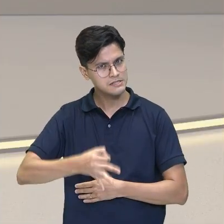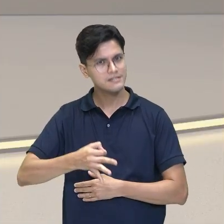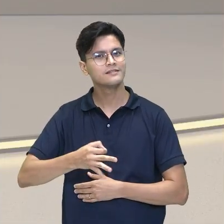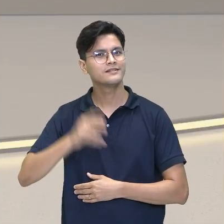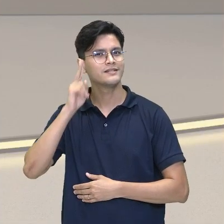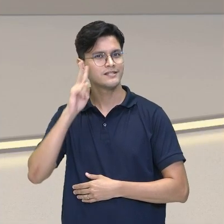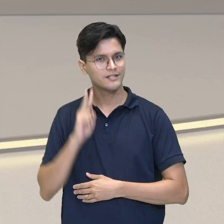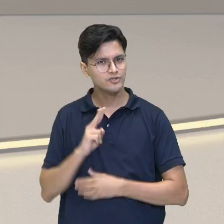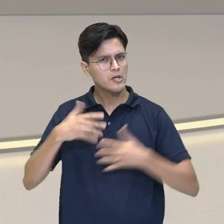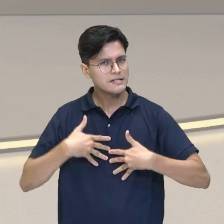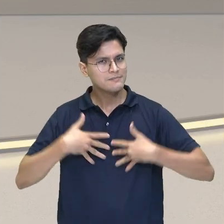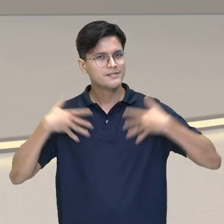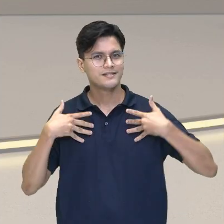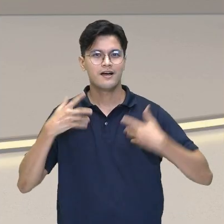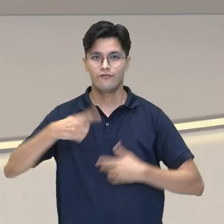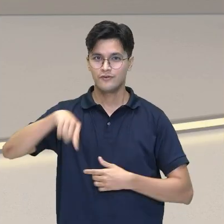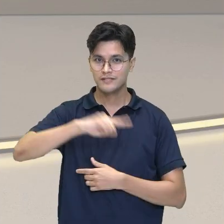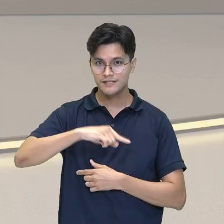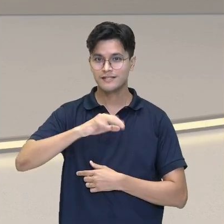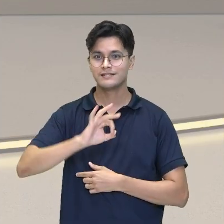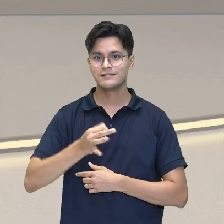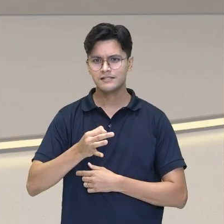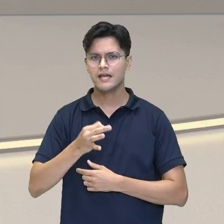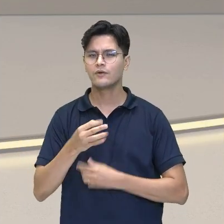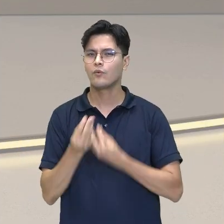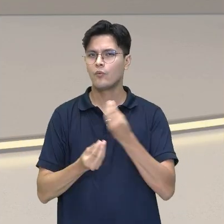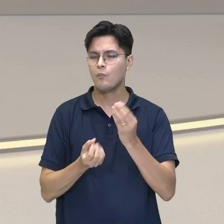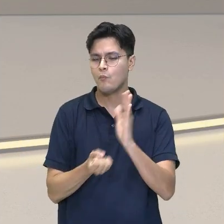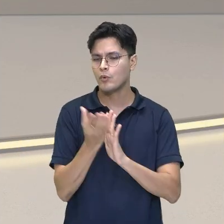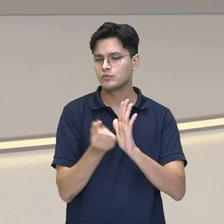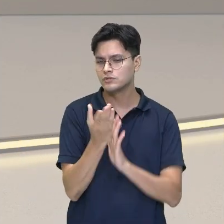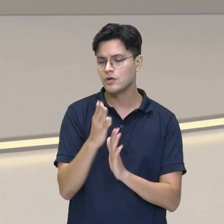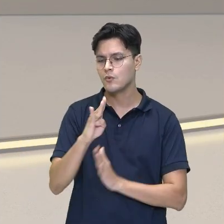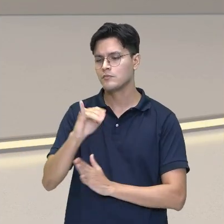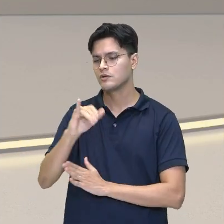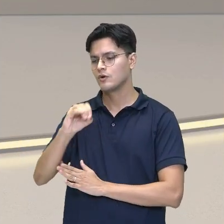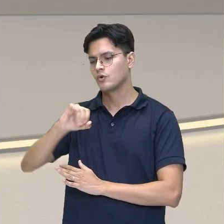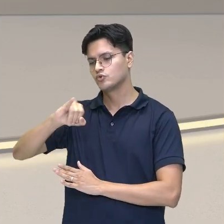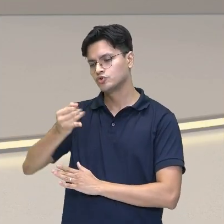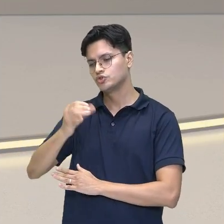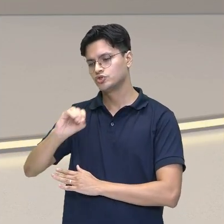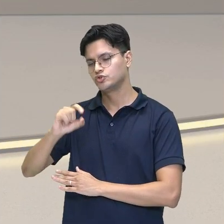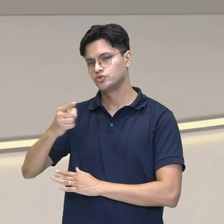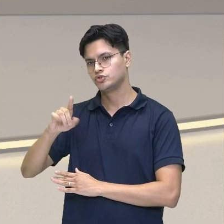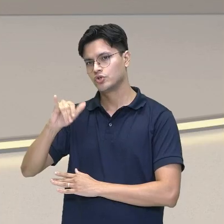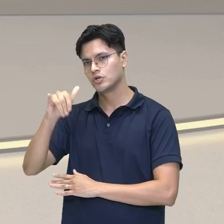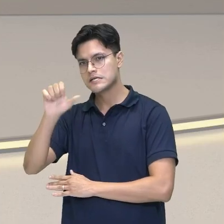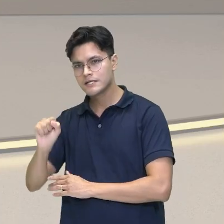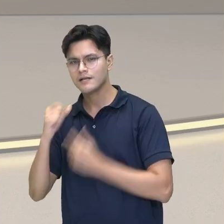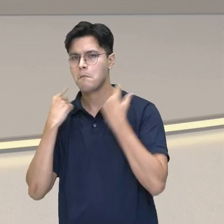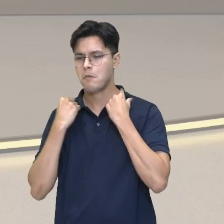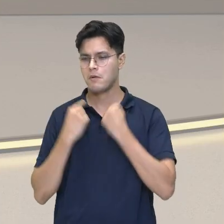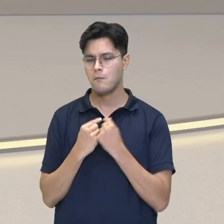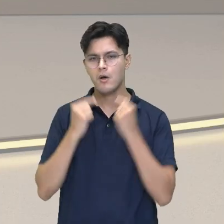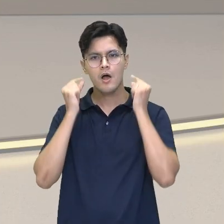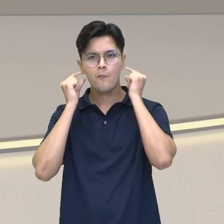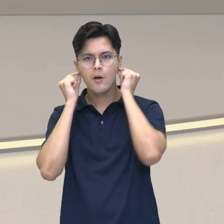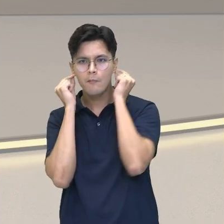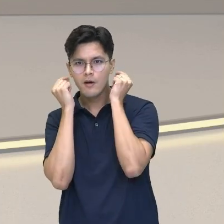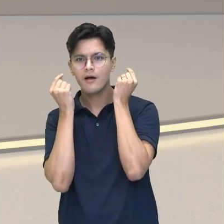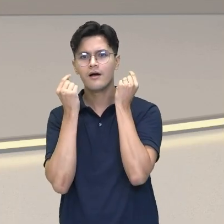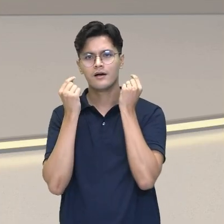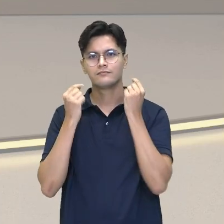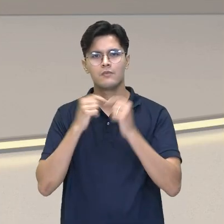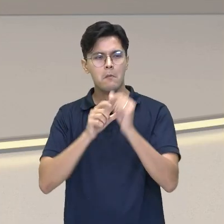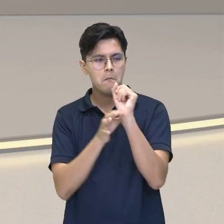se inspirar vocês, porque a produção de biojoias é um vetor muito importante na construção aí de um mundo sustentável, certo? Mas não para por aqui.